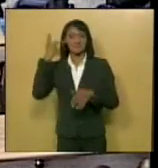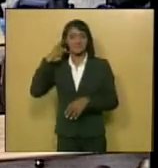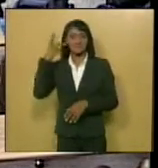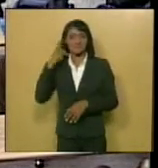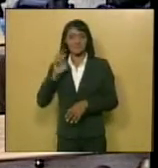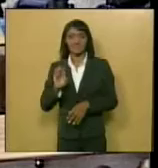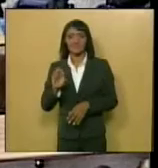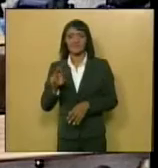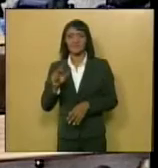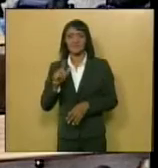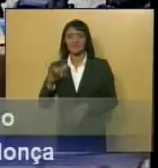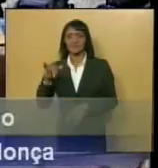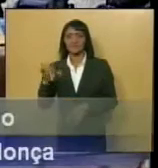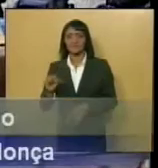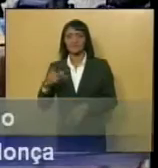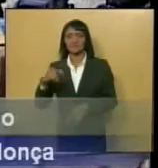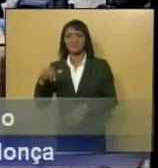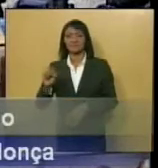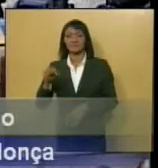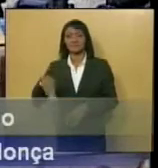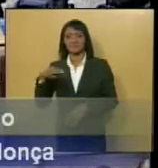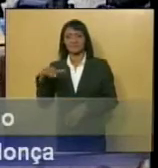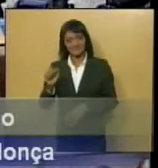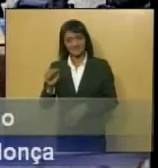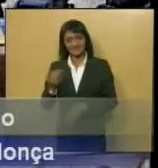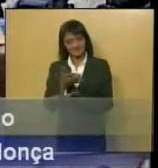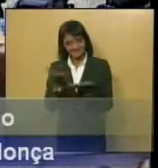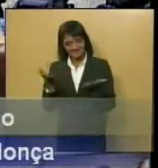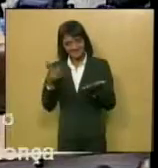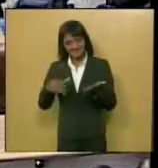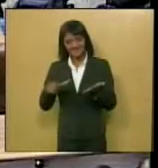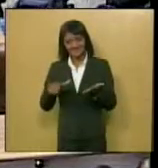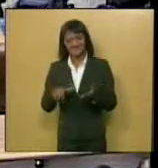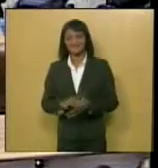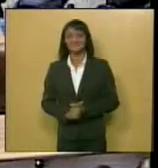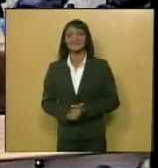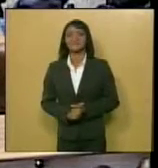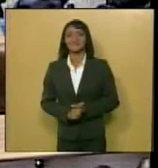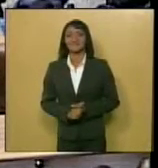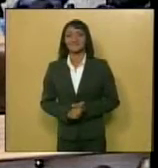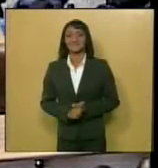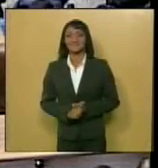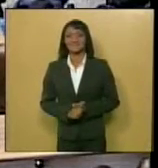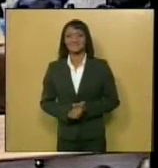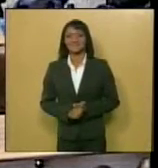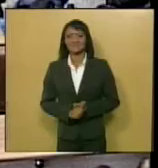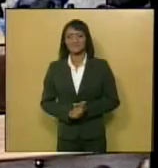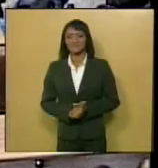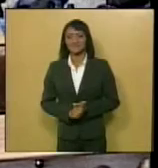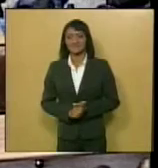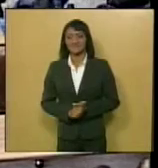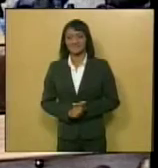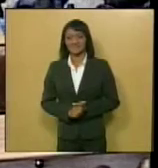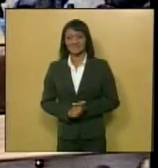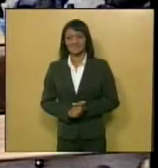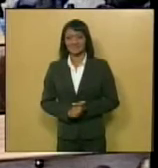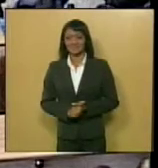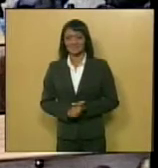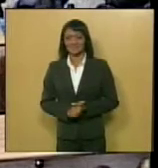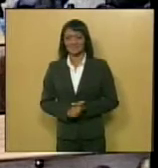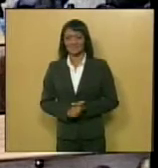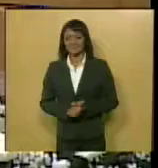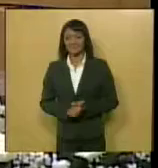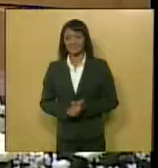Paes Mendonça. Acompanhe agora a solenidade. A padaria em Ribeirópolis, cujo sucesso permitiu a